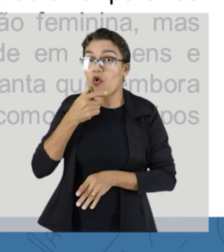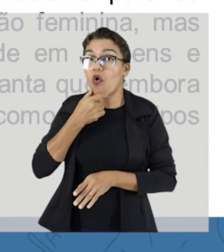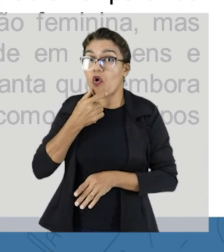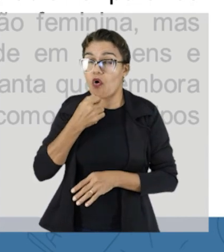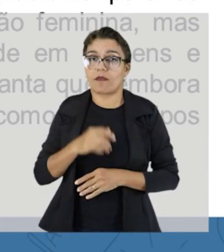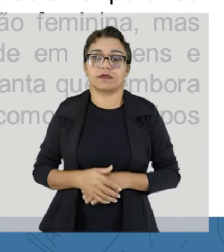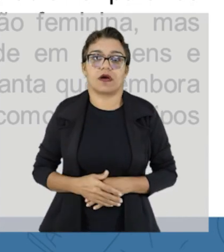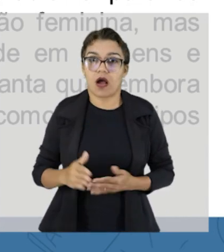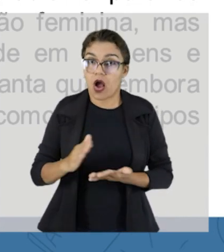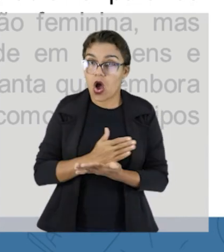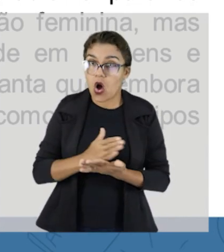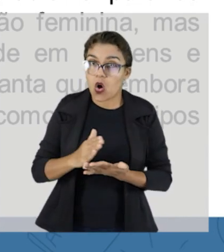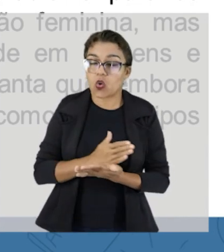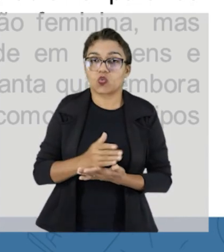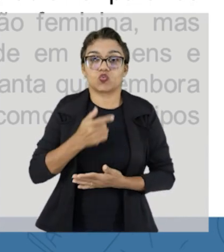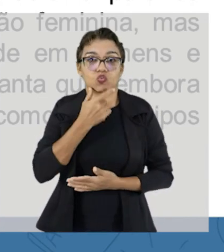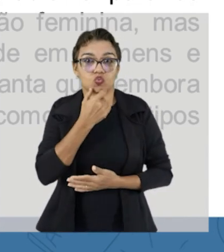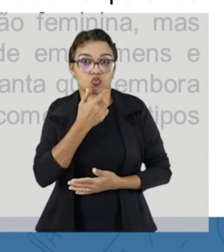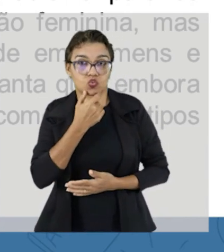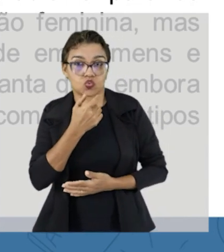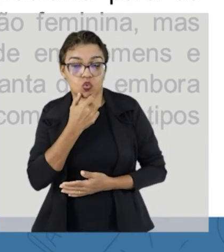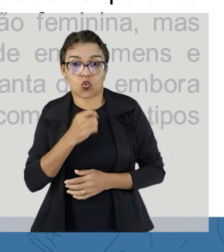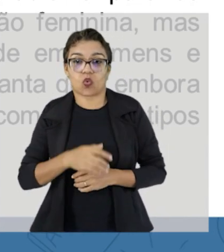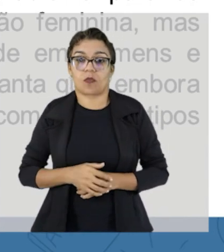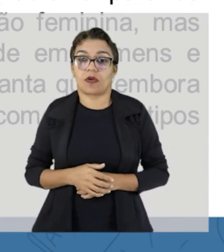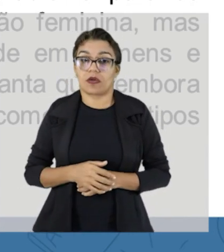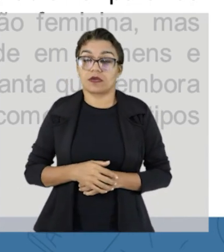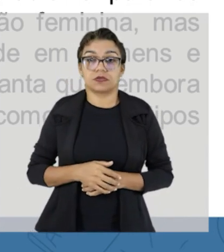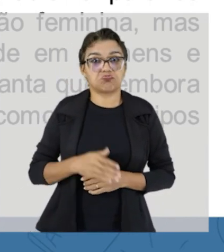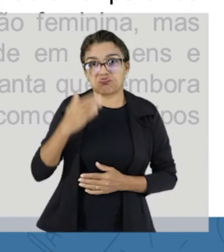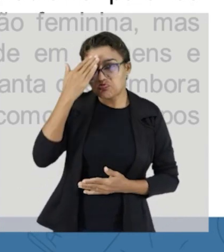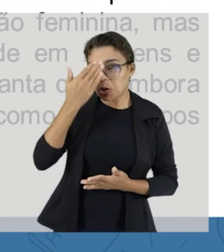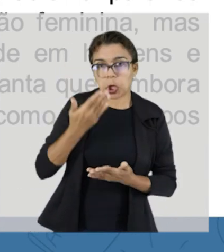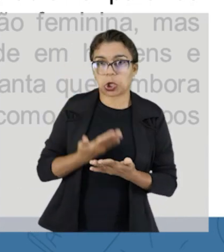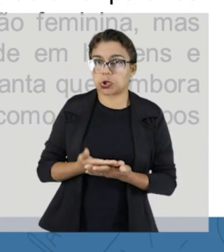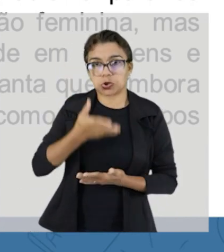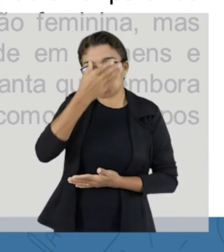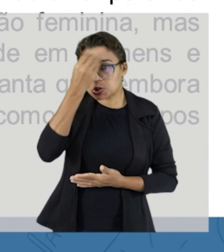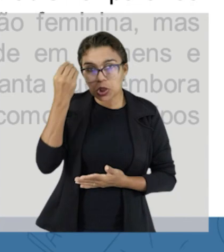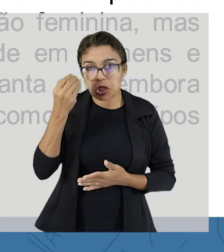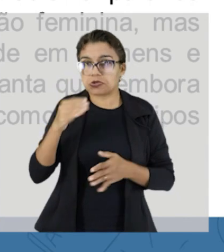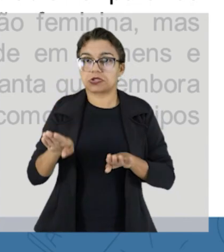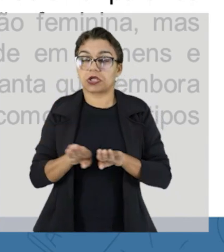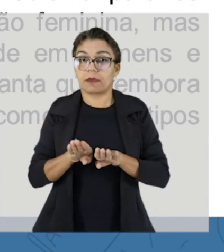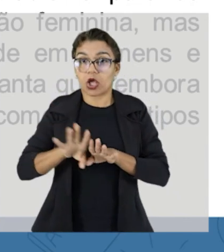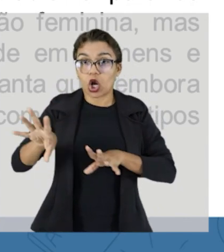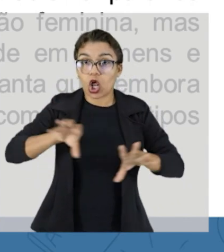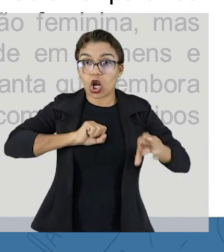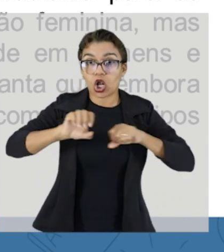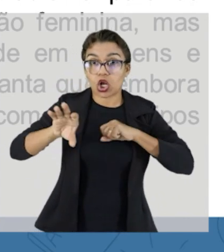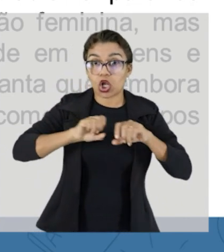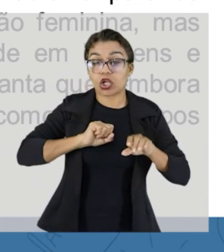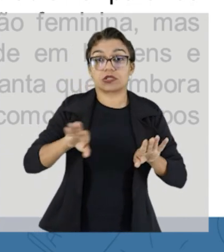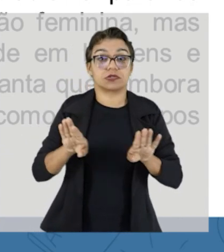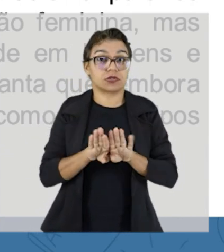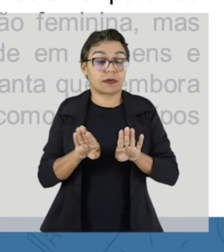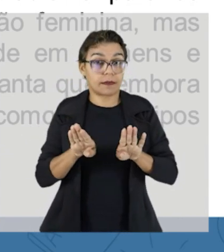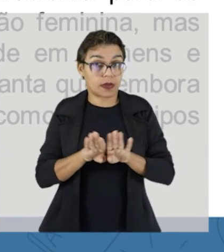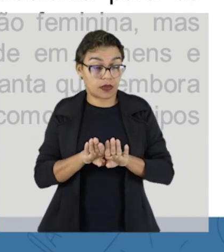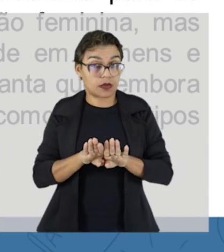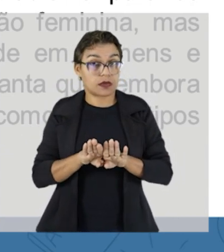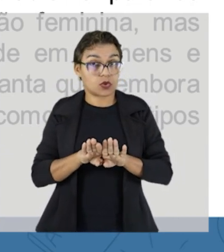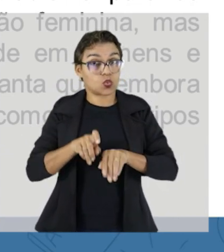o papiloma vírus humano está muito distante. Esquecem que também se infectam e que, ao